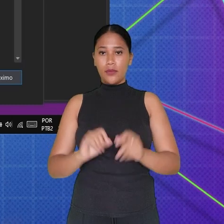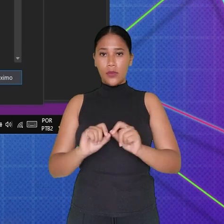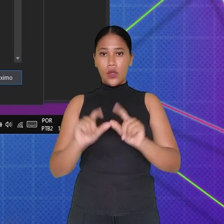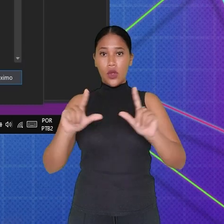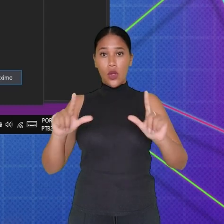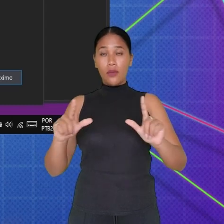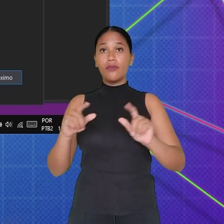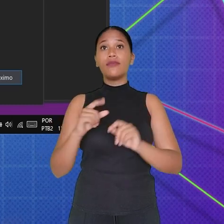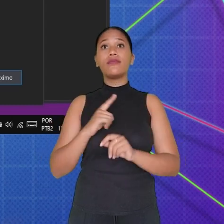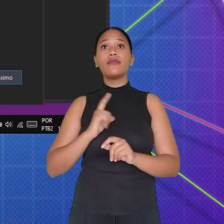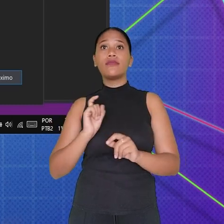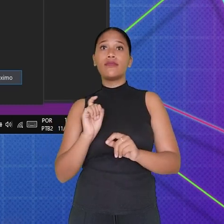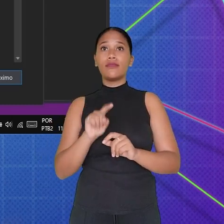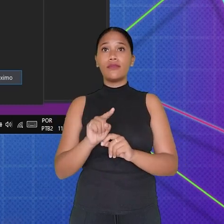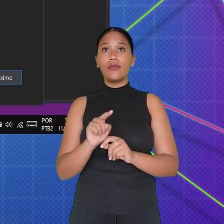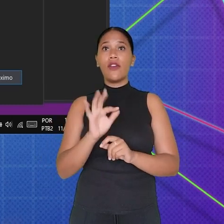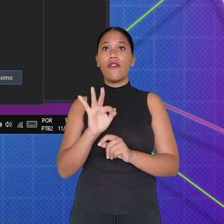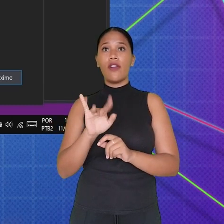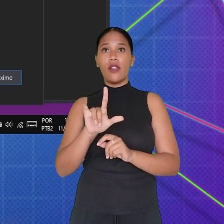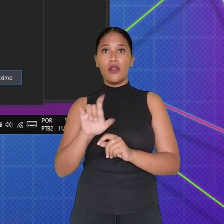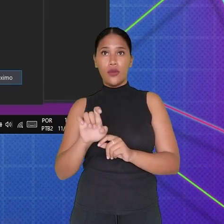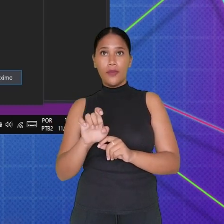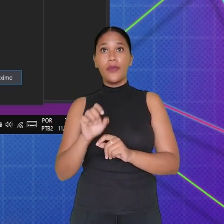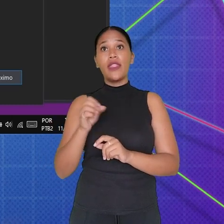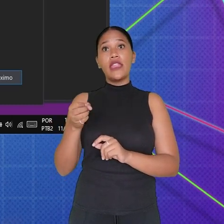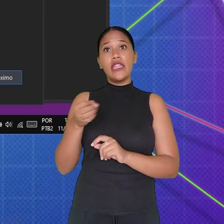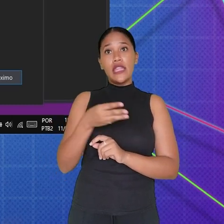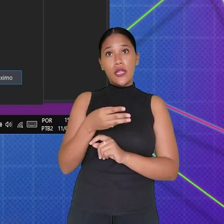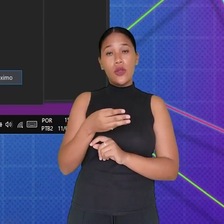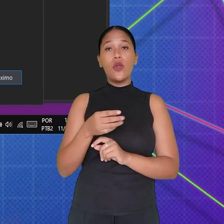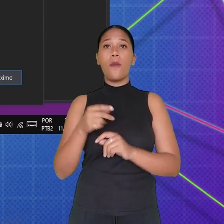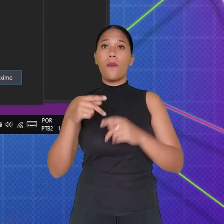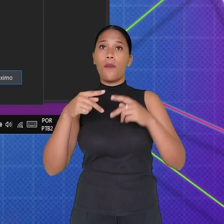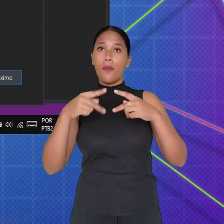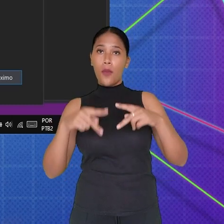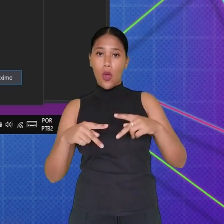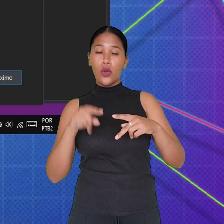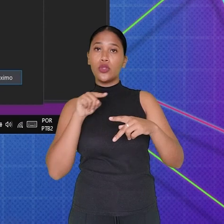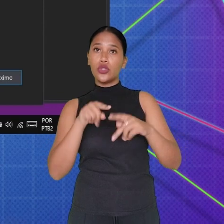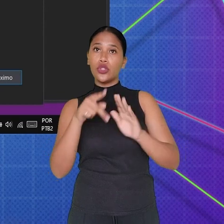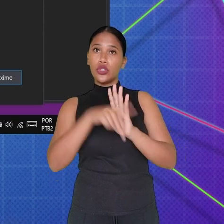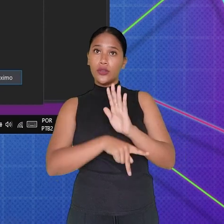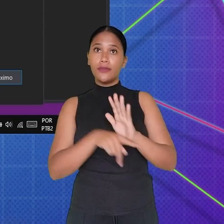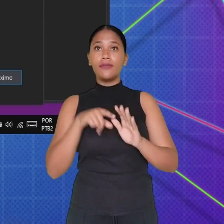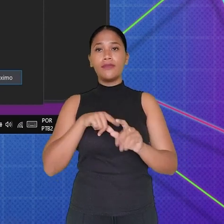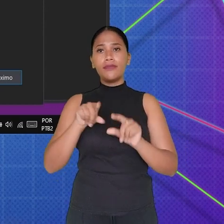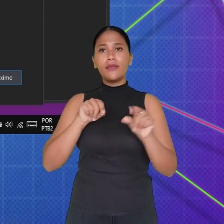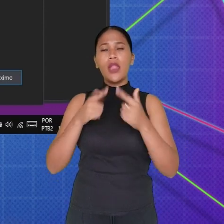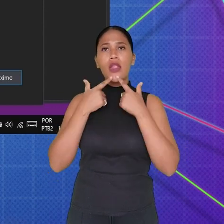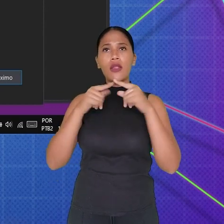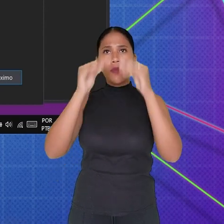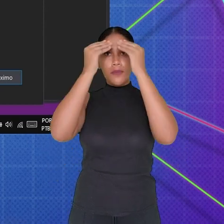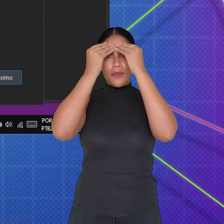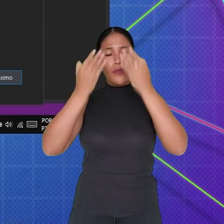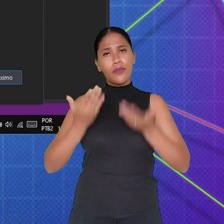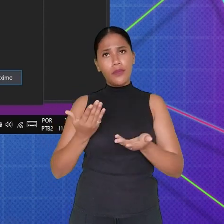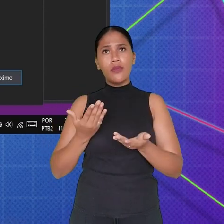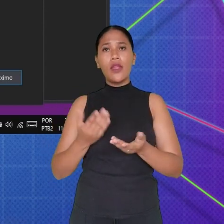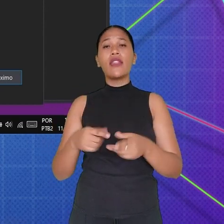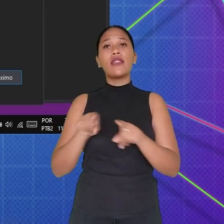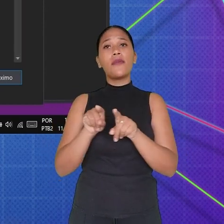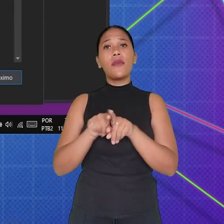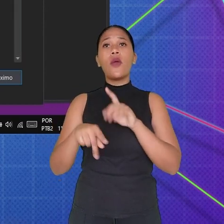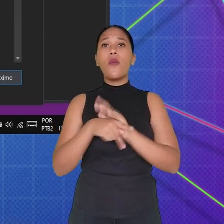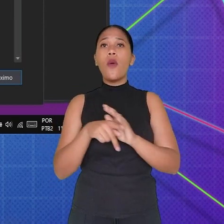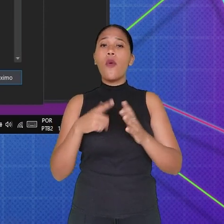Console App, .NET Core. Dê um nome ao seu projeto e escolha a pasta de destino. Clique em Create, abra